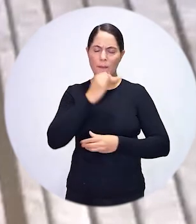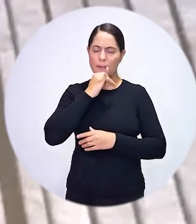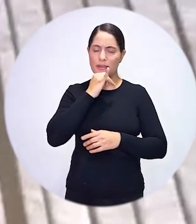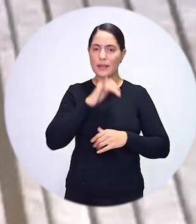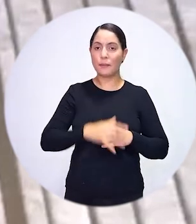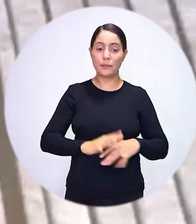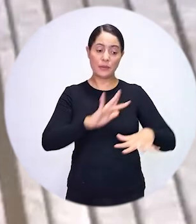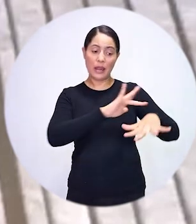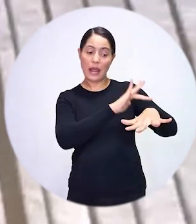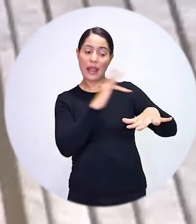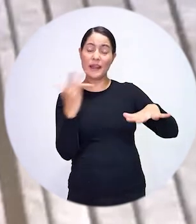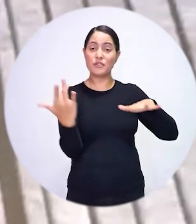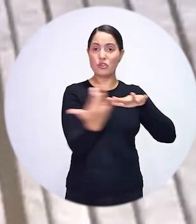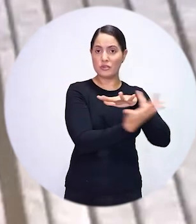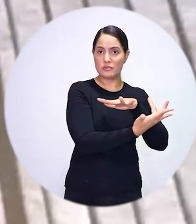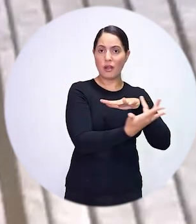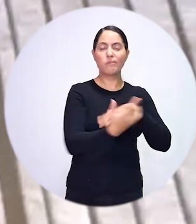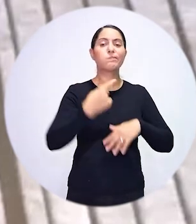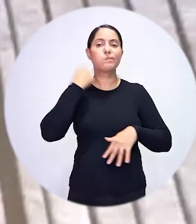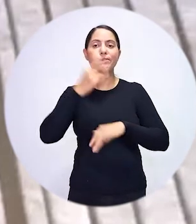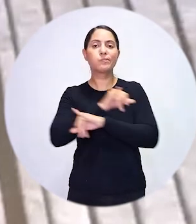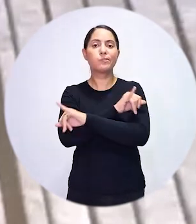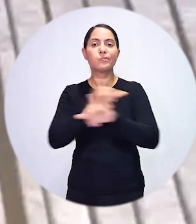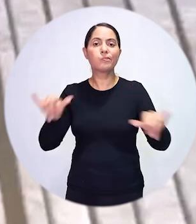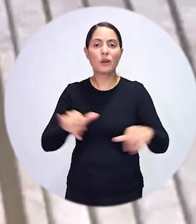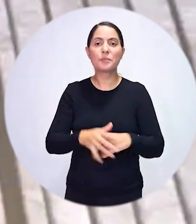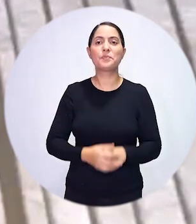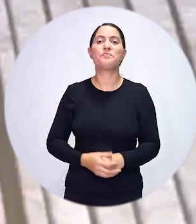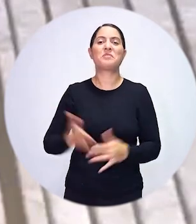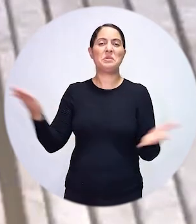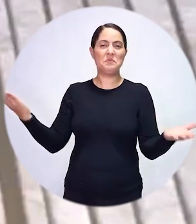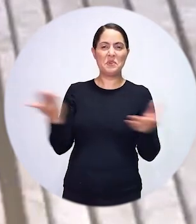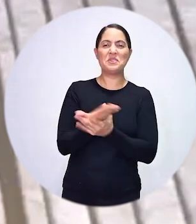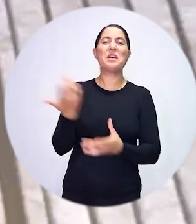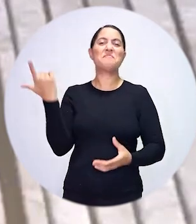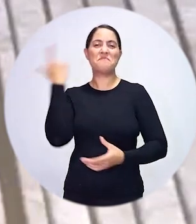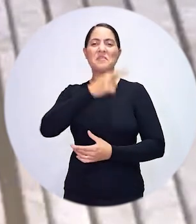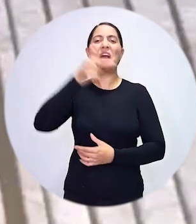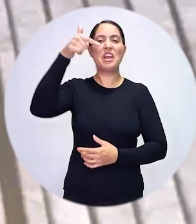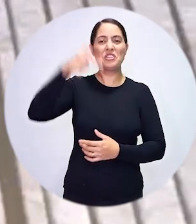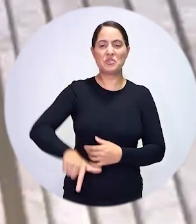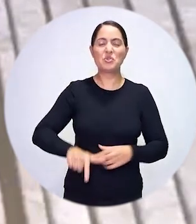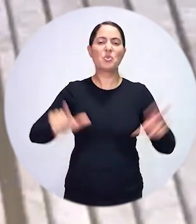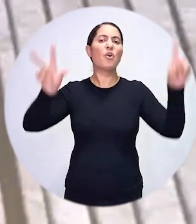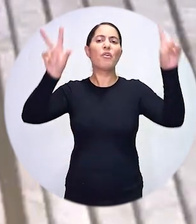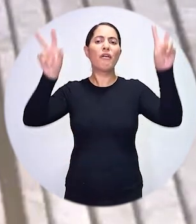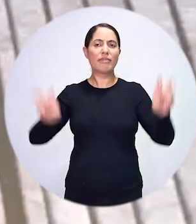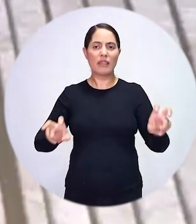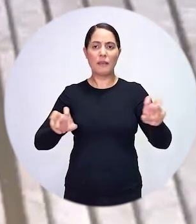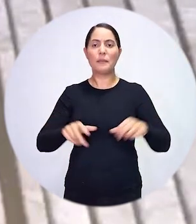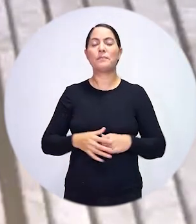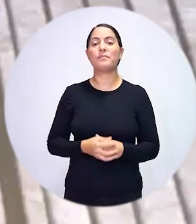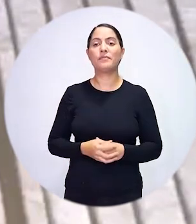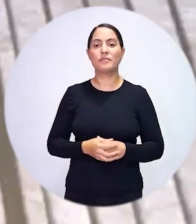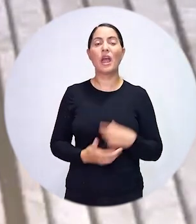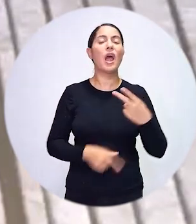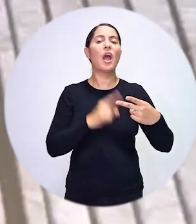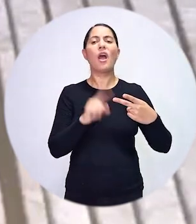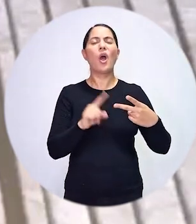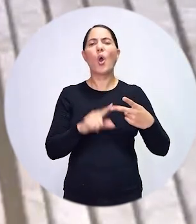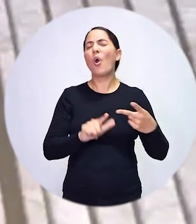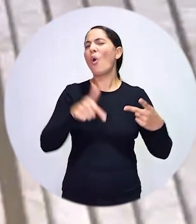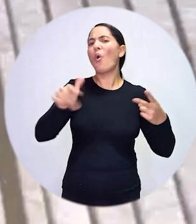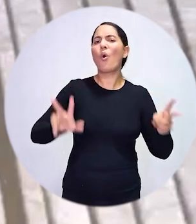comum verificarmos nas redes sociais o advogado postando: ganhei mais uma ação, a respeito de tal